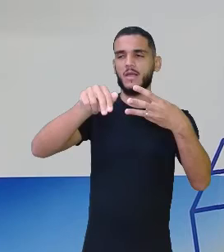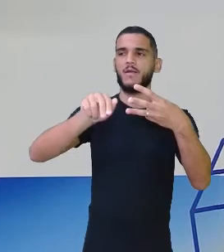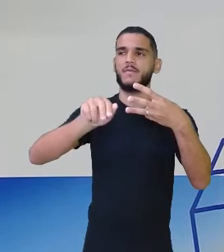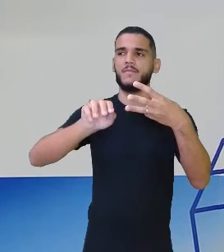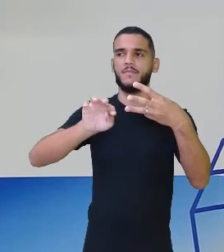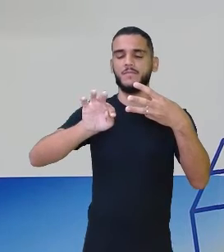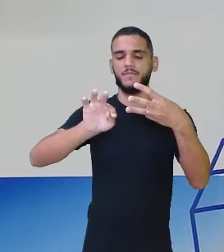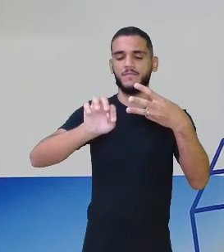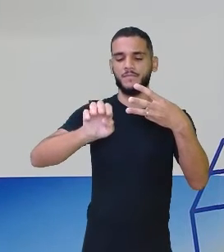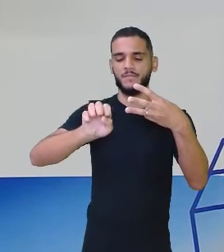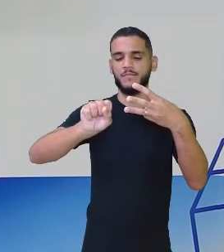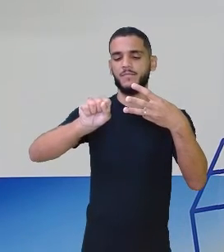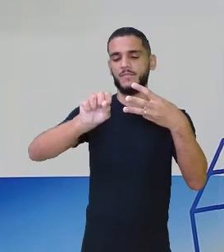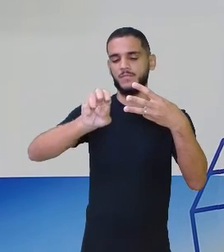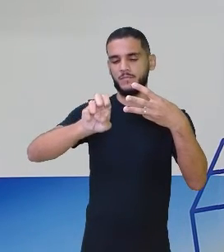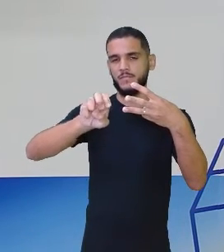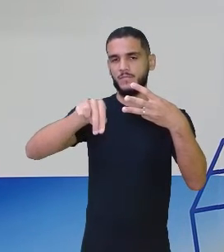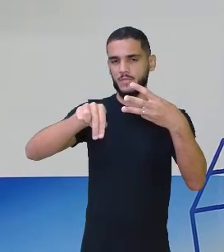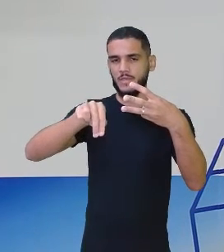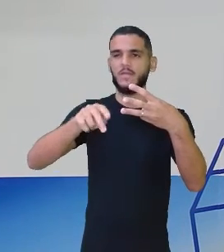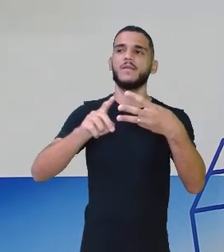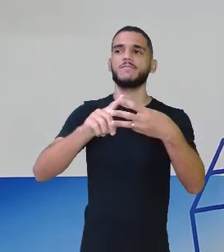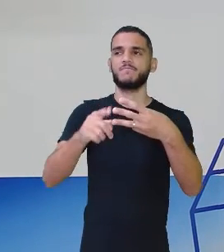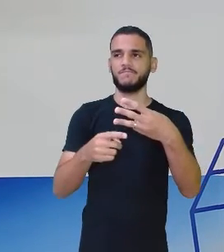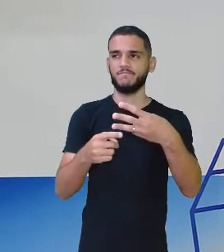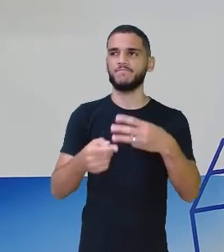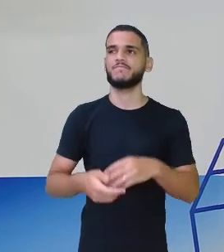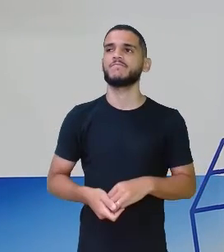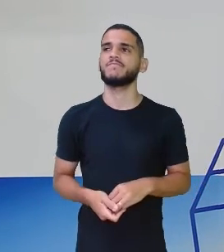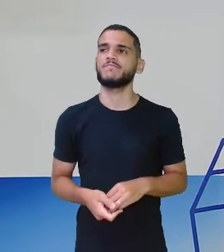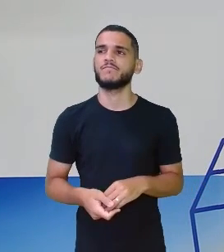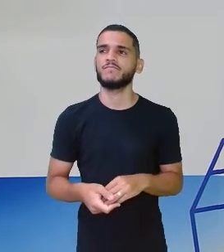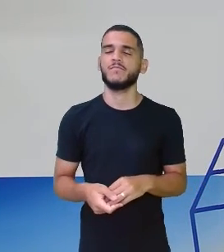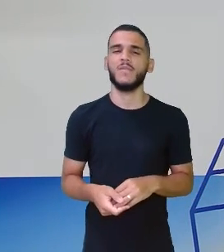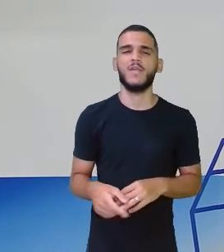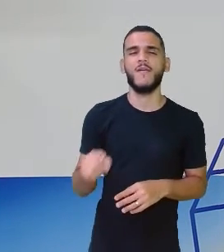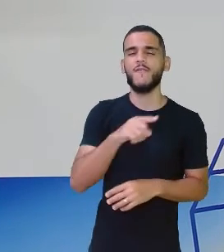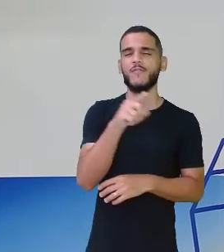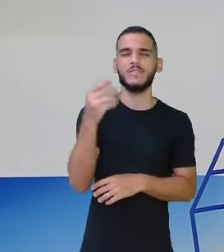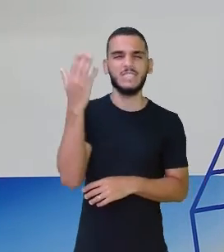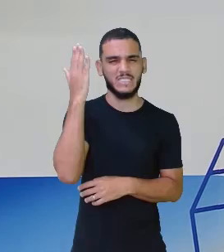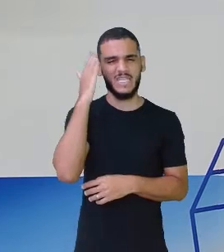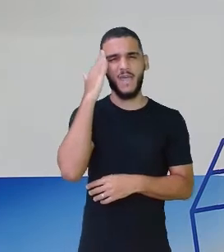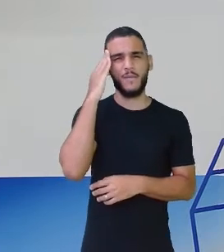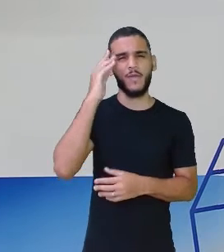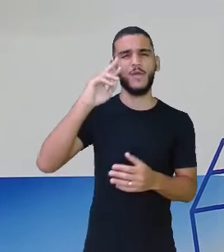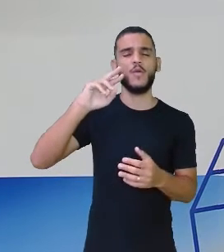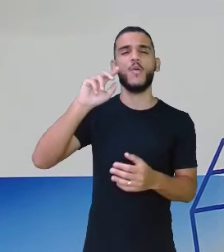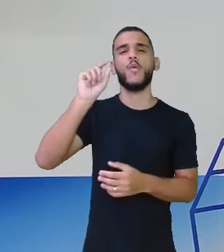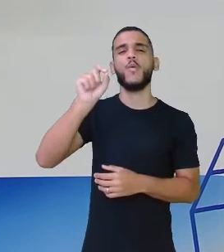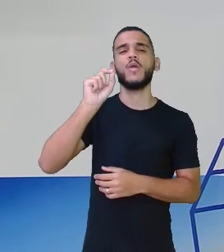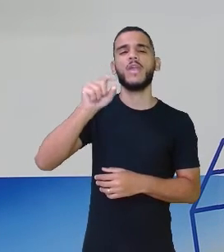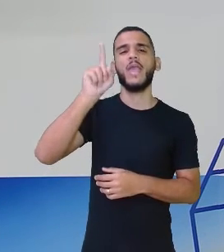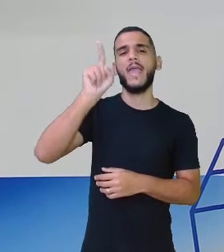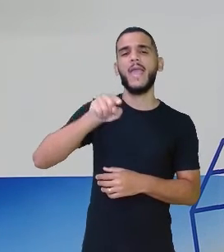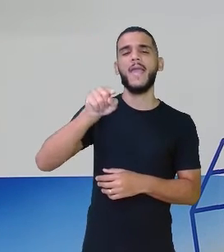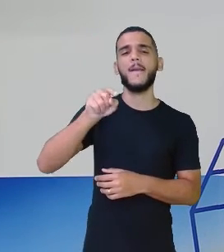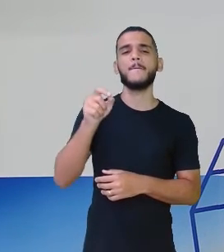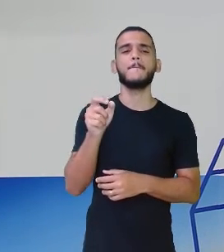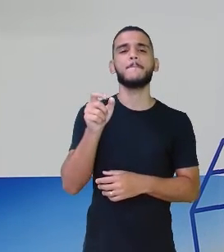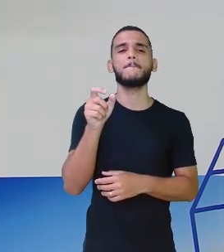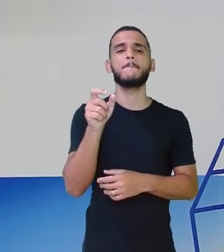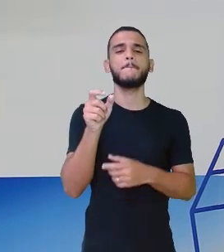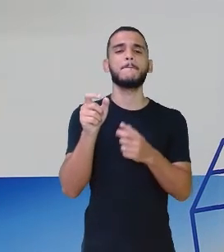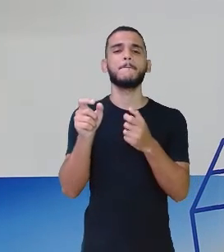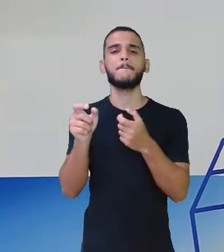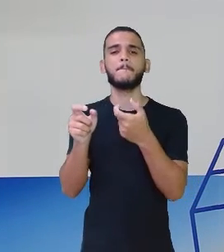gabarito pronto, vamos seguir. Você sabe o que são palavras